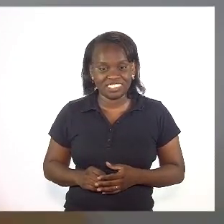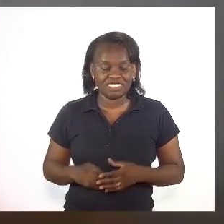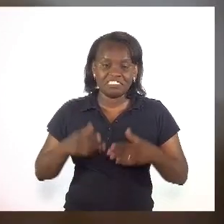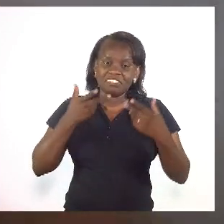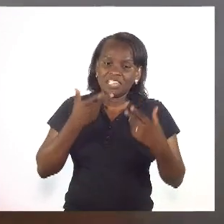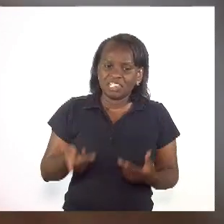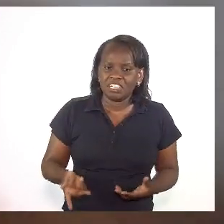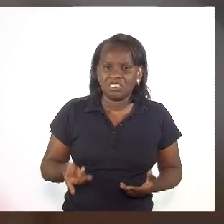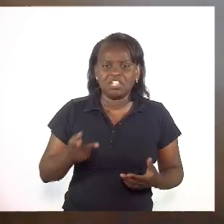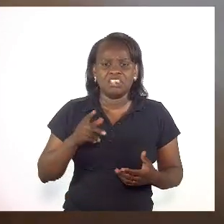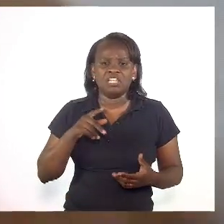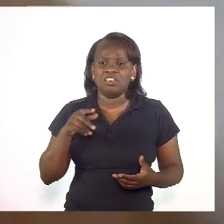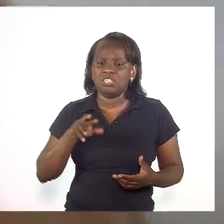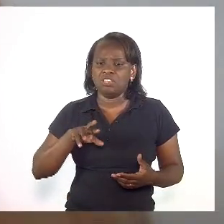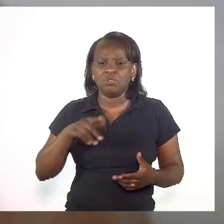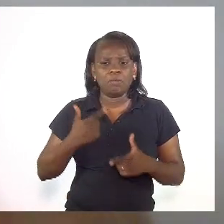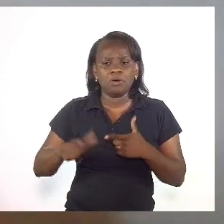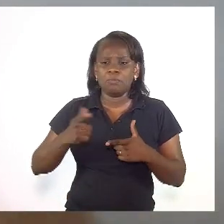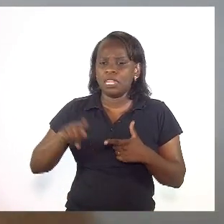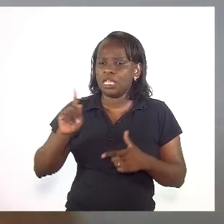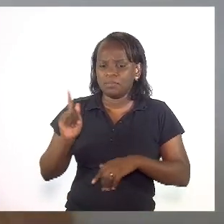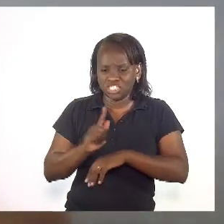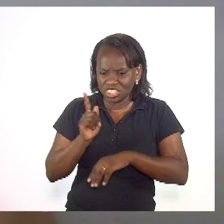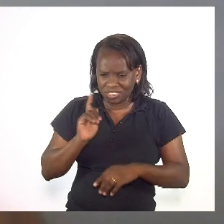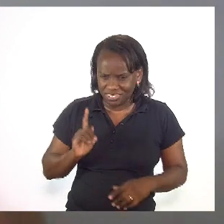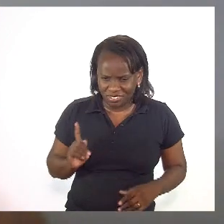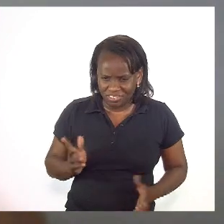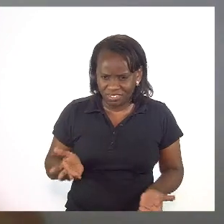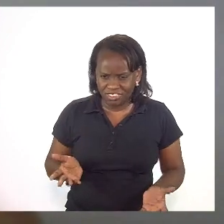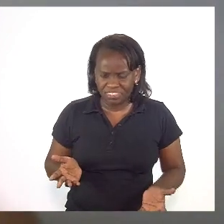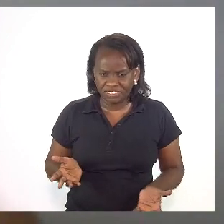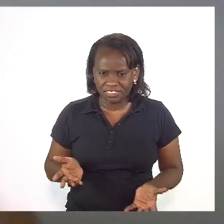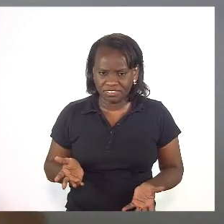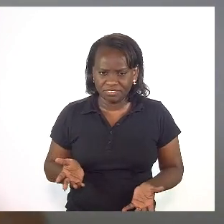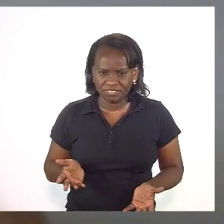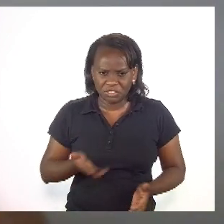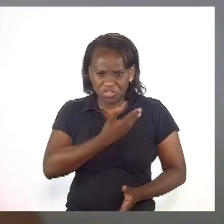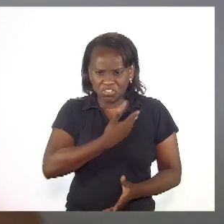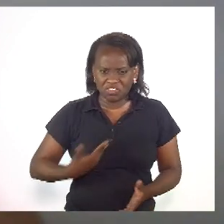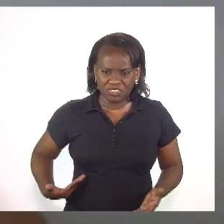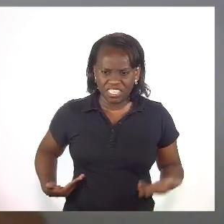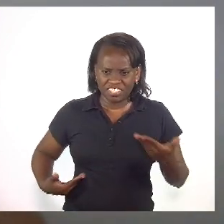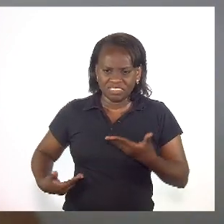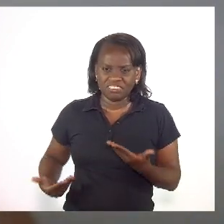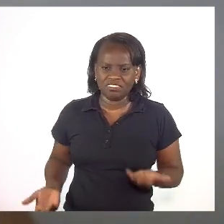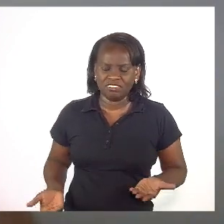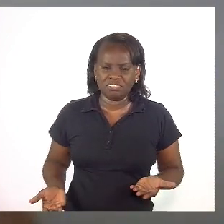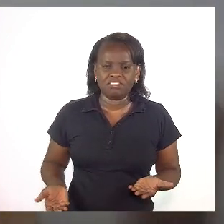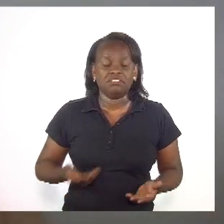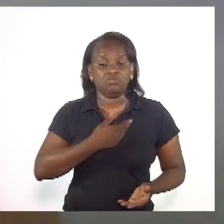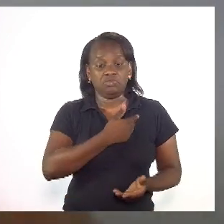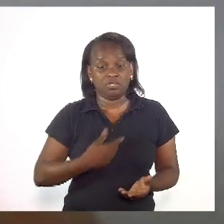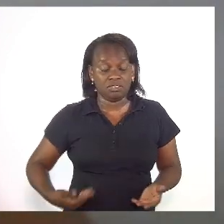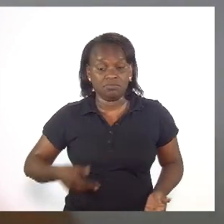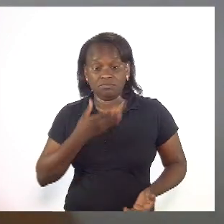Dizer que não, não foi problema de gestão do governo, o governador,